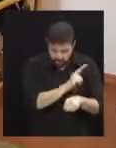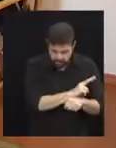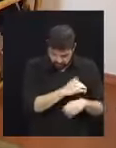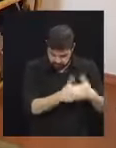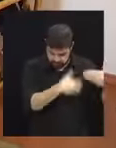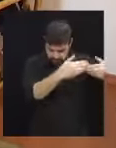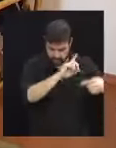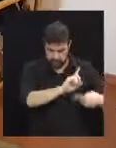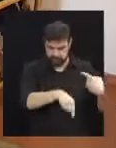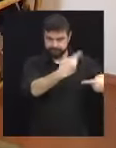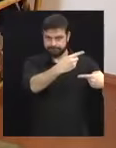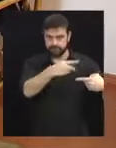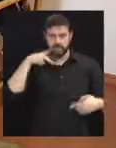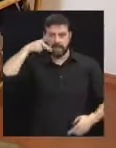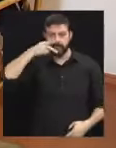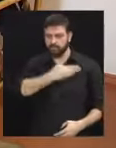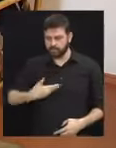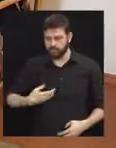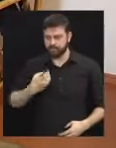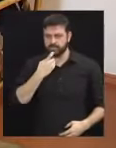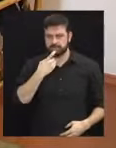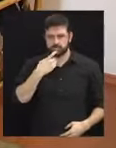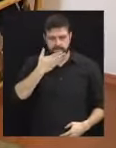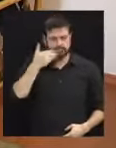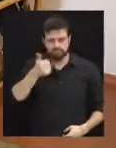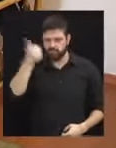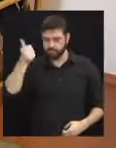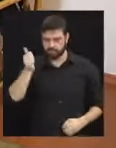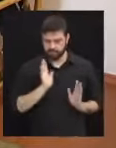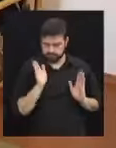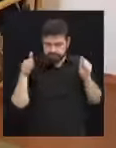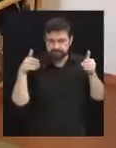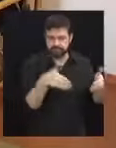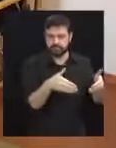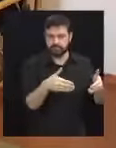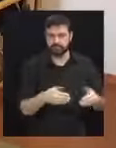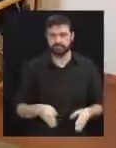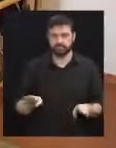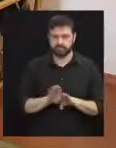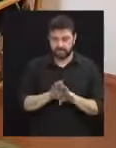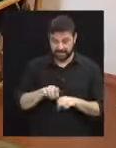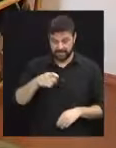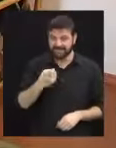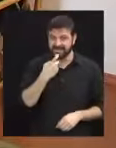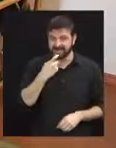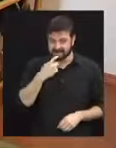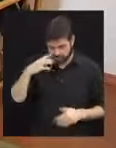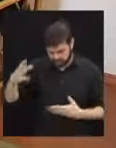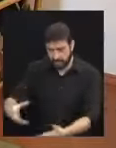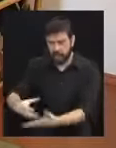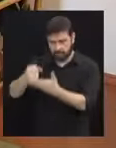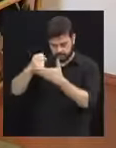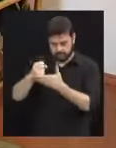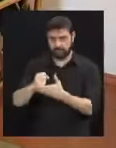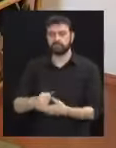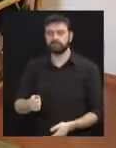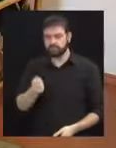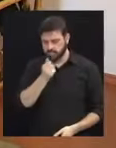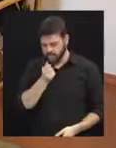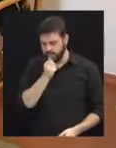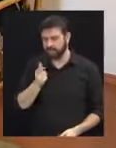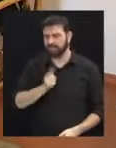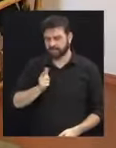Avançou-se muito em políticas públicas voltada para essa causa? Os resgates em Campinas, eles ainda existem, né? Ainda existem os